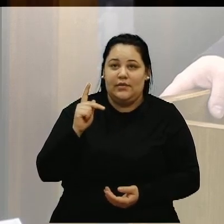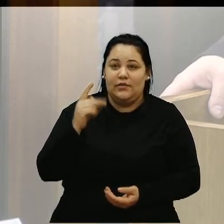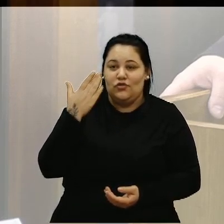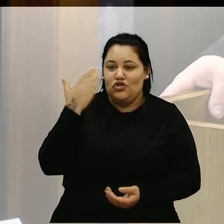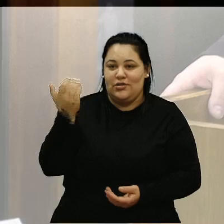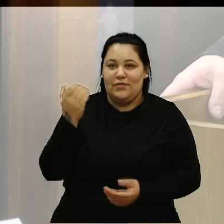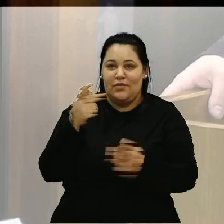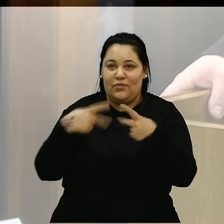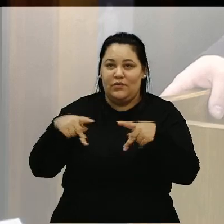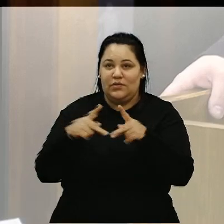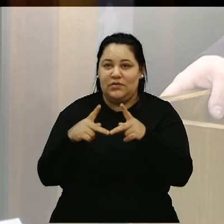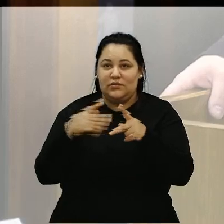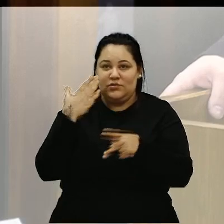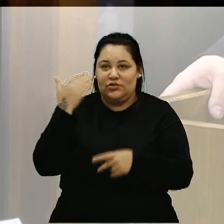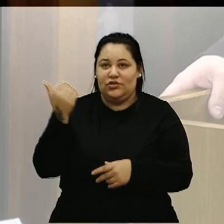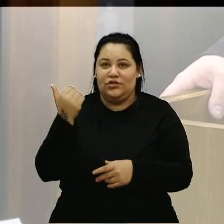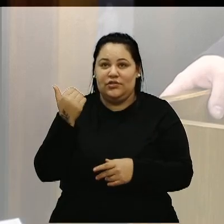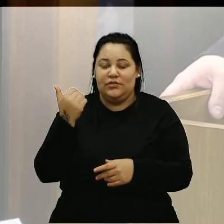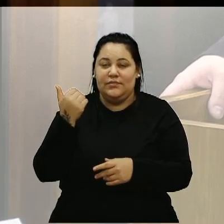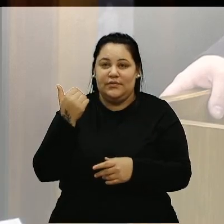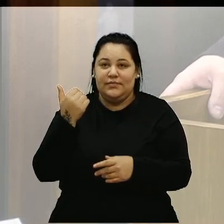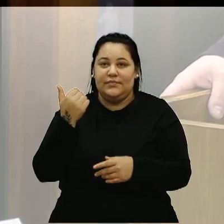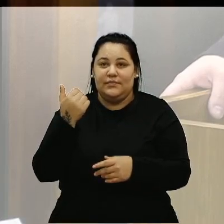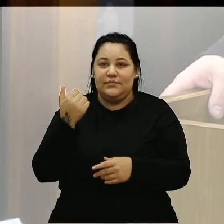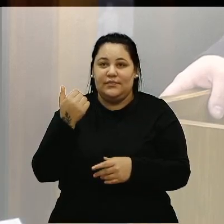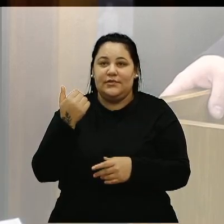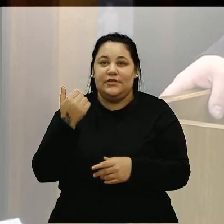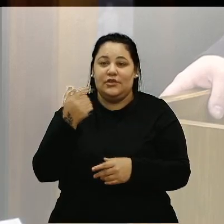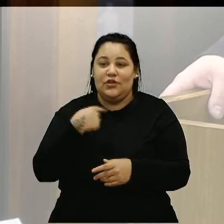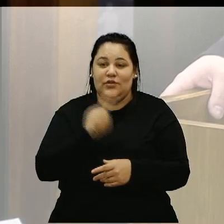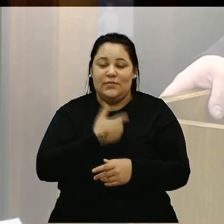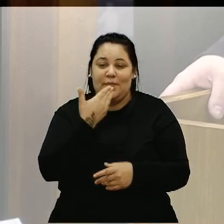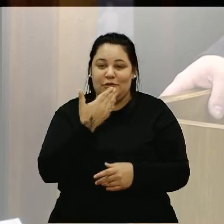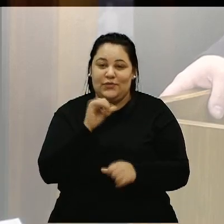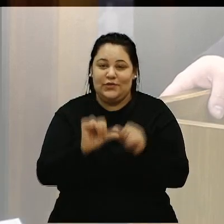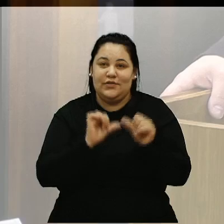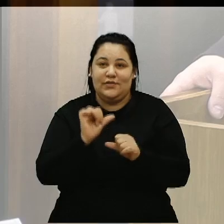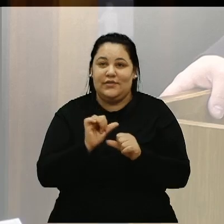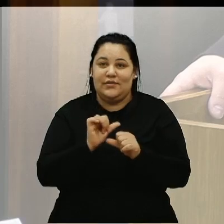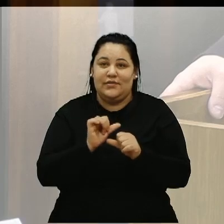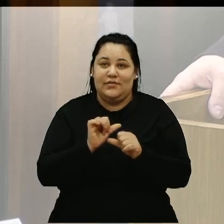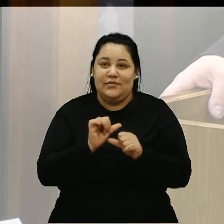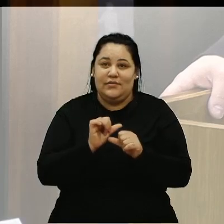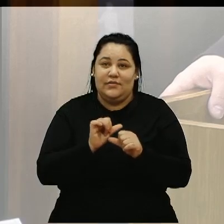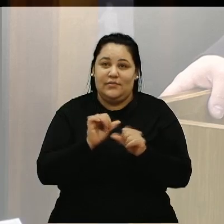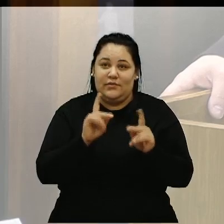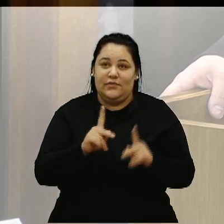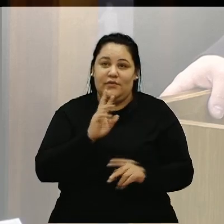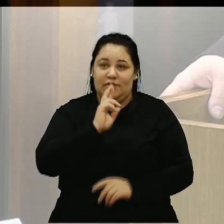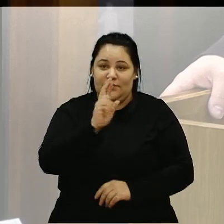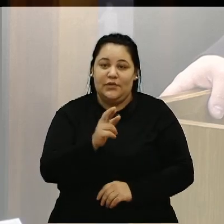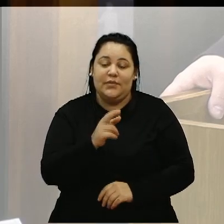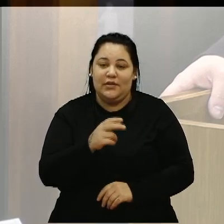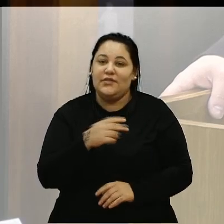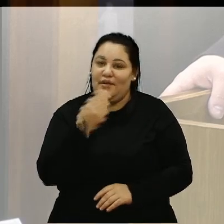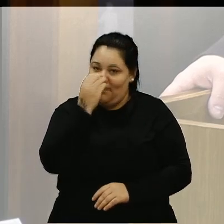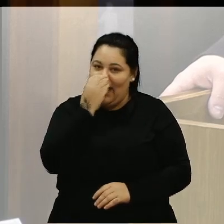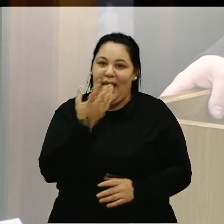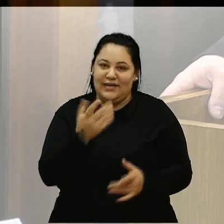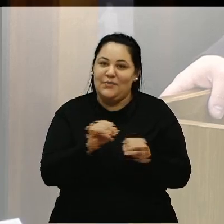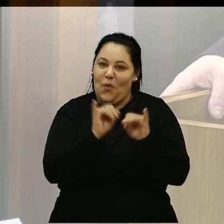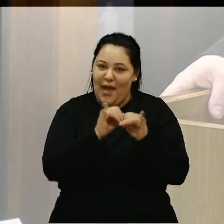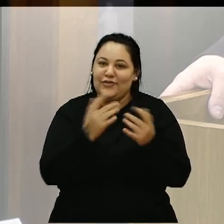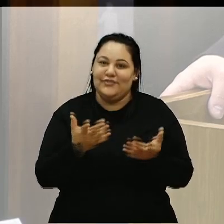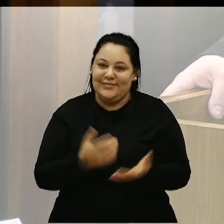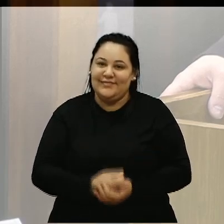solicita, diuturnamente a troca dessas lâmpadas, eles vão nos responder, tá de sacanagem comigo. Tá de